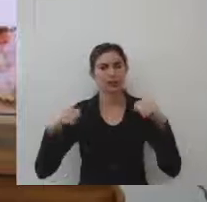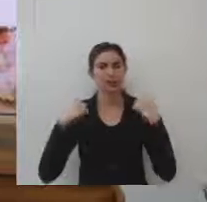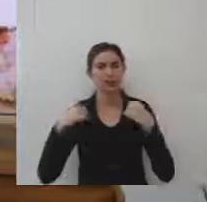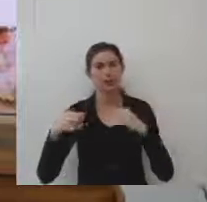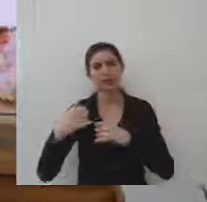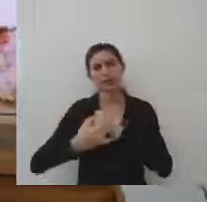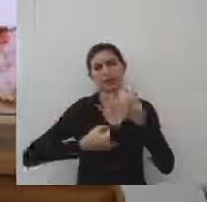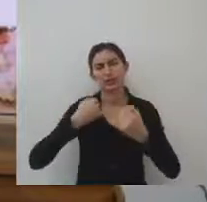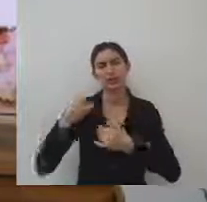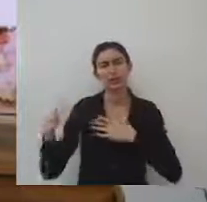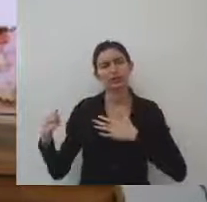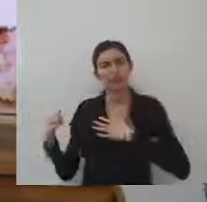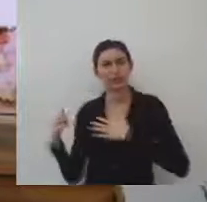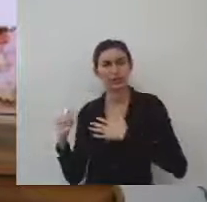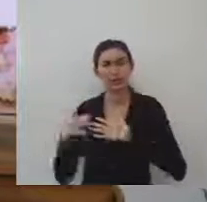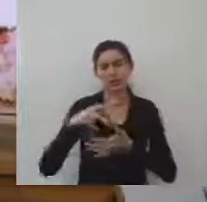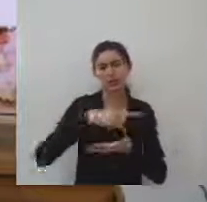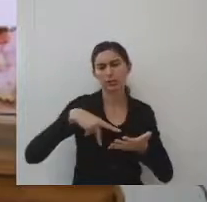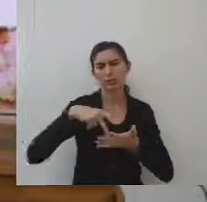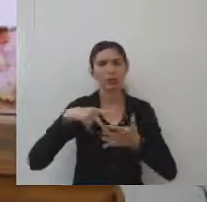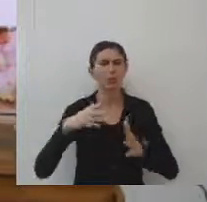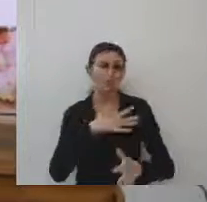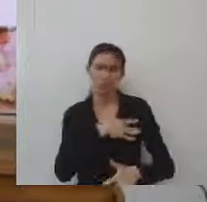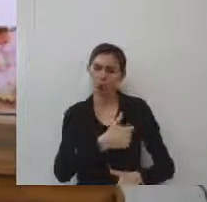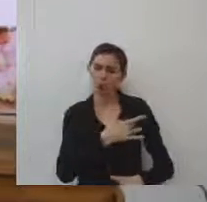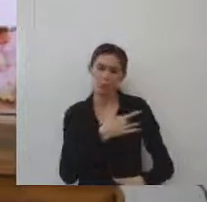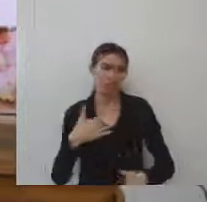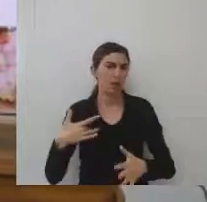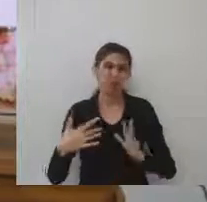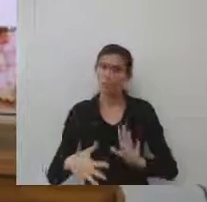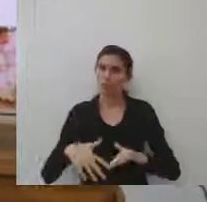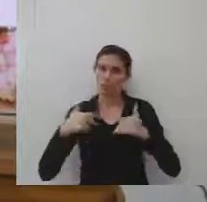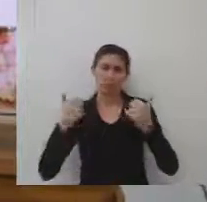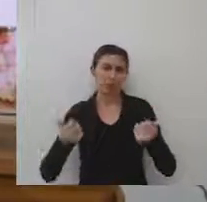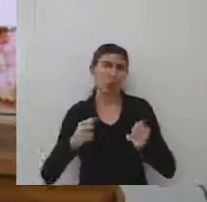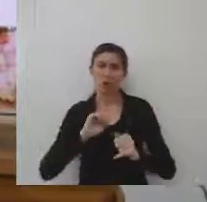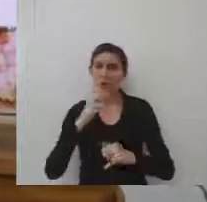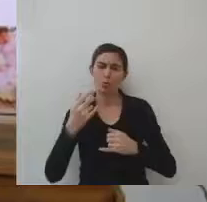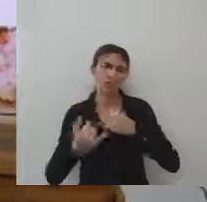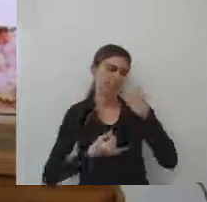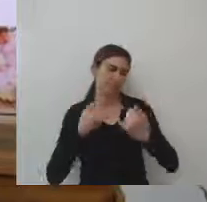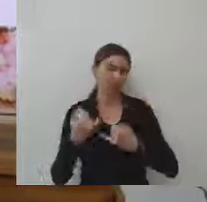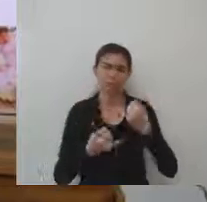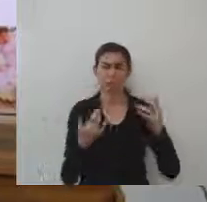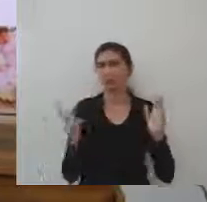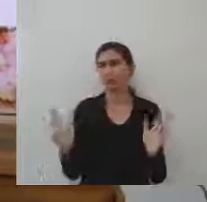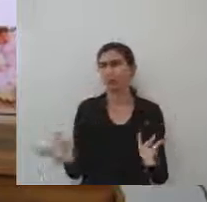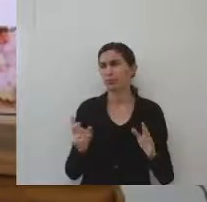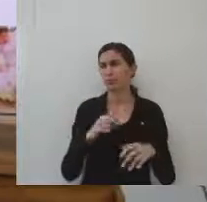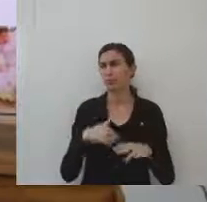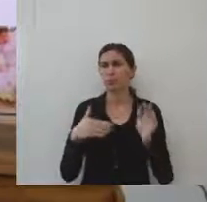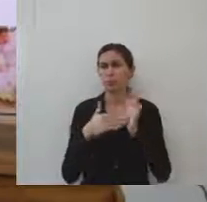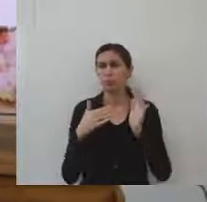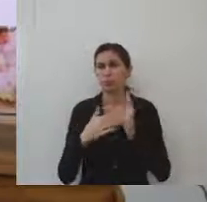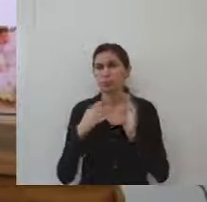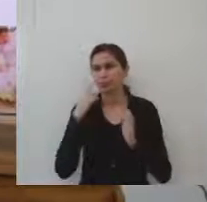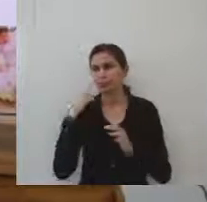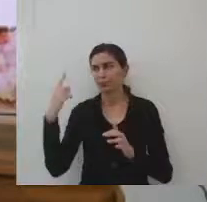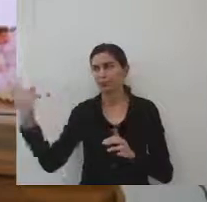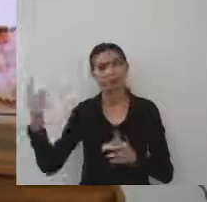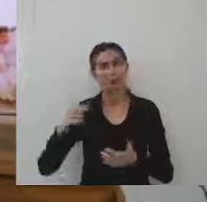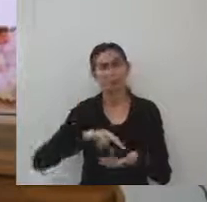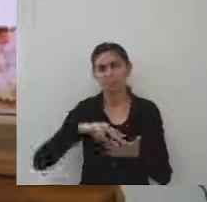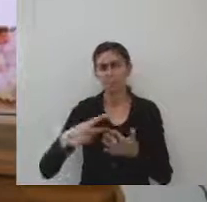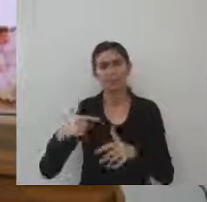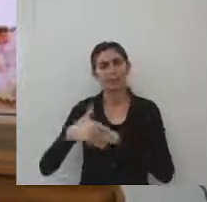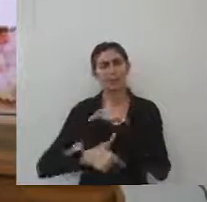por lazer ou também pode dançar para melhorar a sua saúde. E na última dança a gente mostra justamente o quê? A dança no